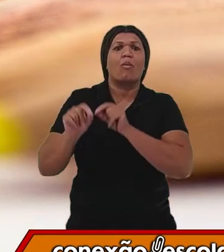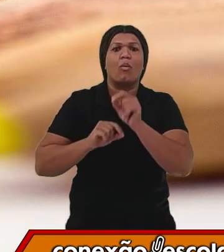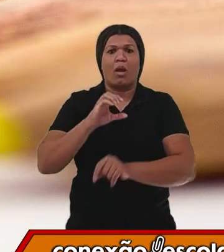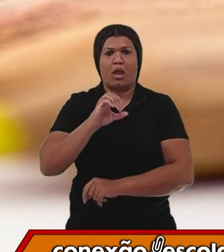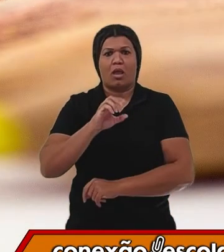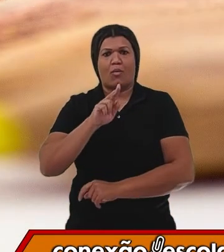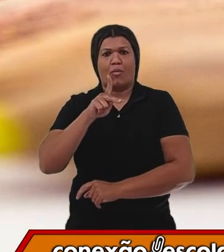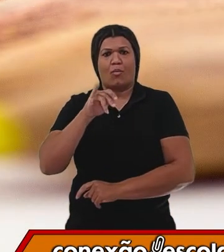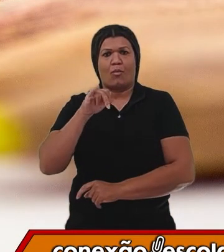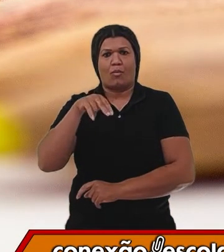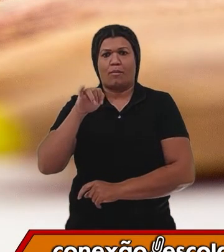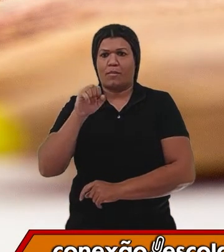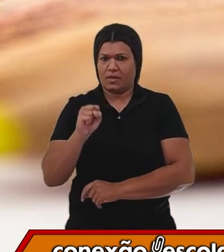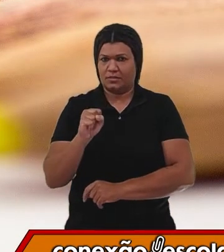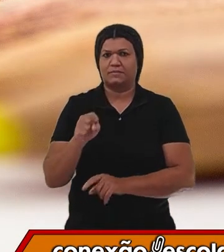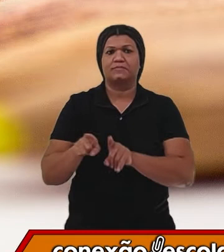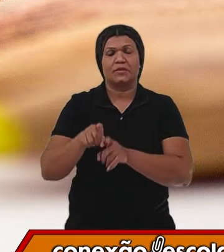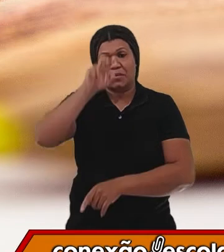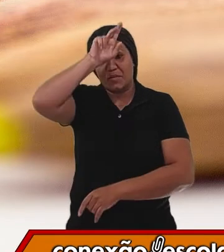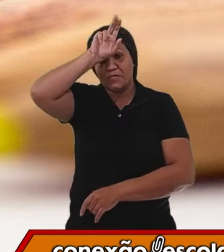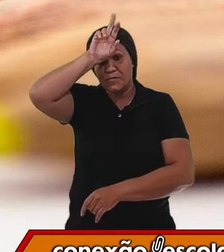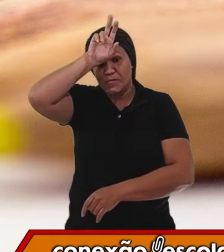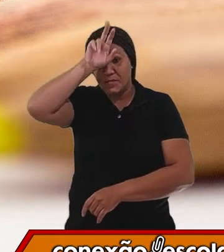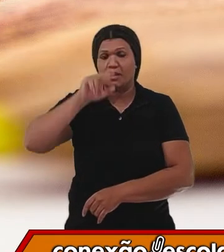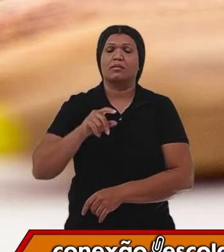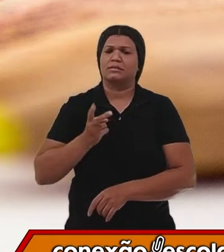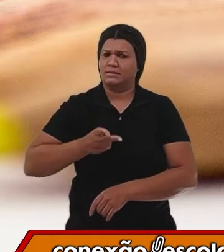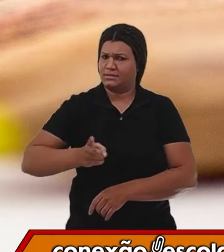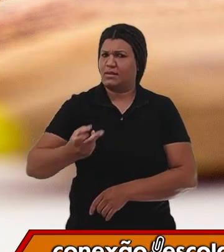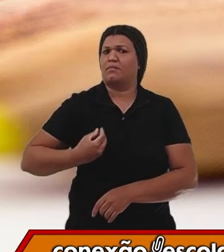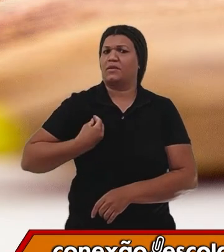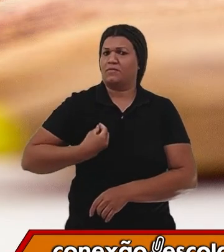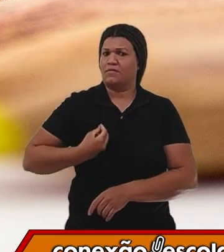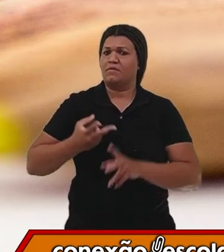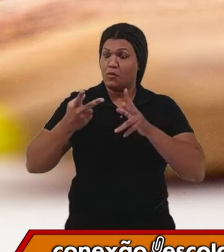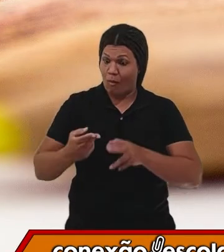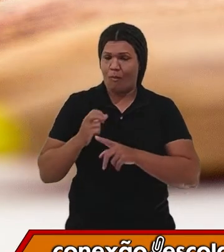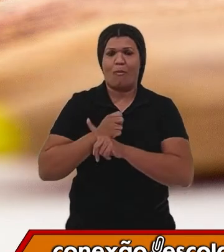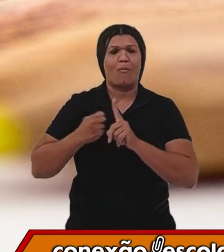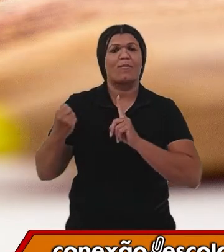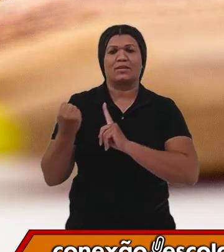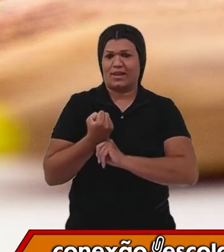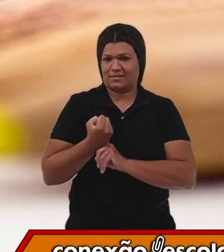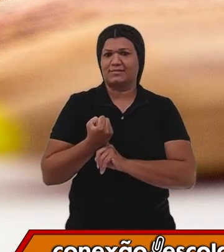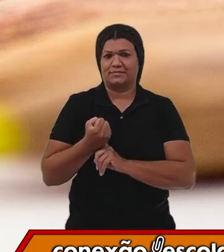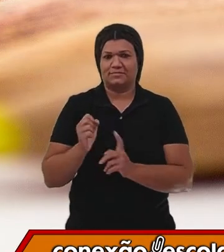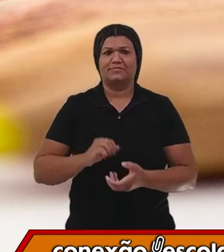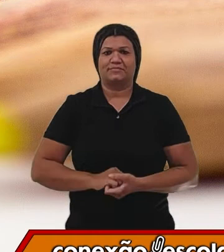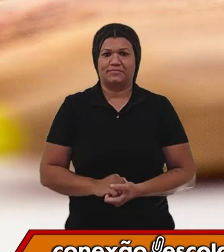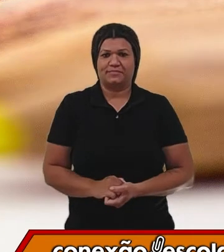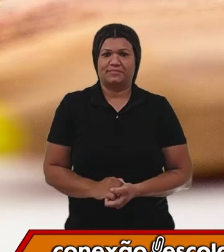animais e também as formigas vivem sempre em uma comunidade, uma sociedade.